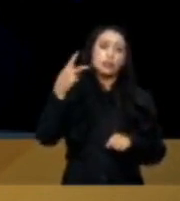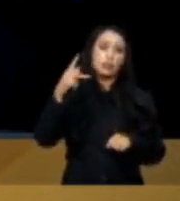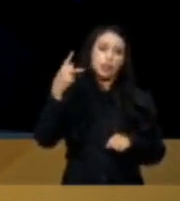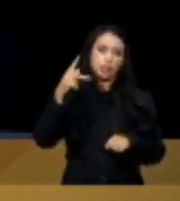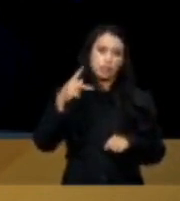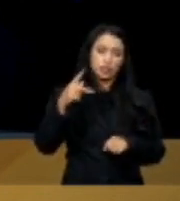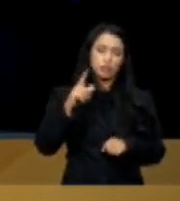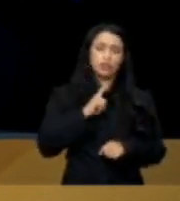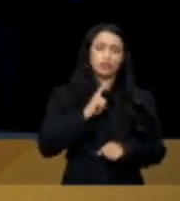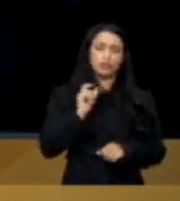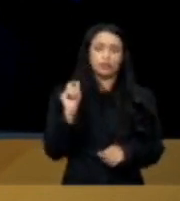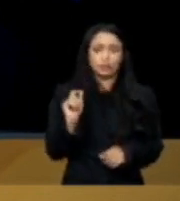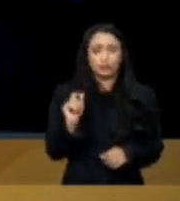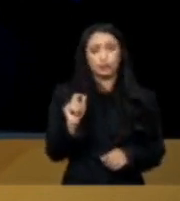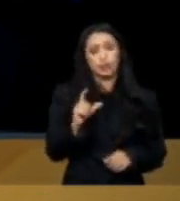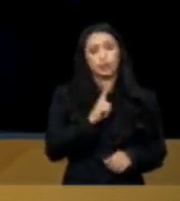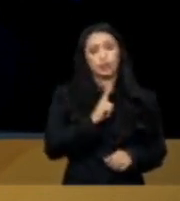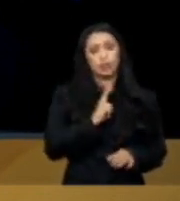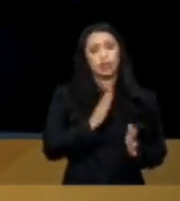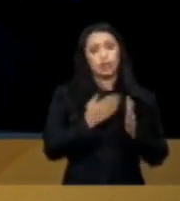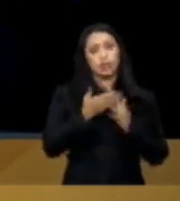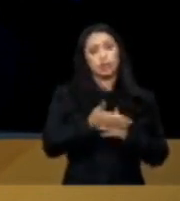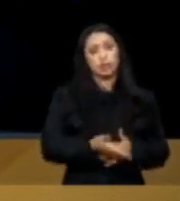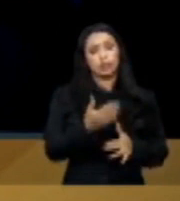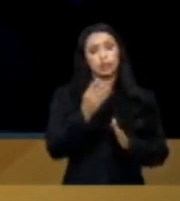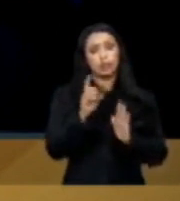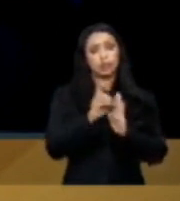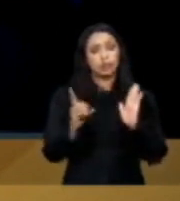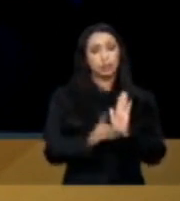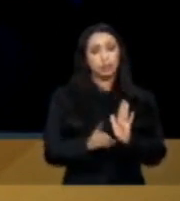promulgou o seu teor por meio do Decreto